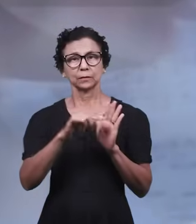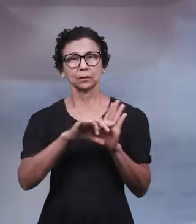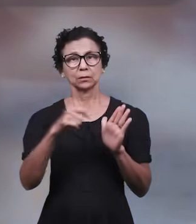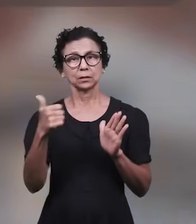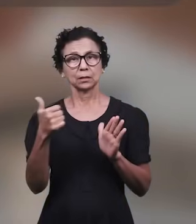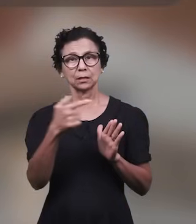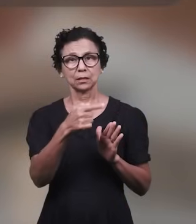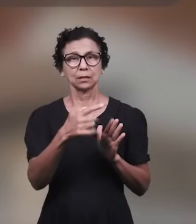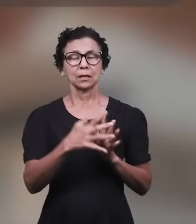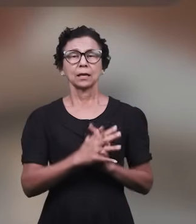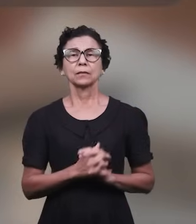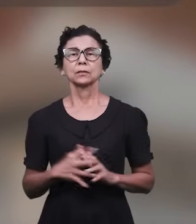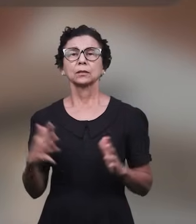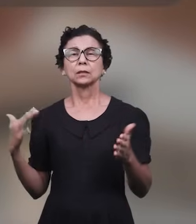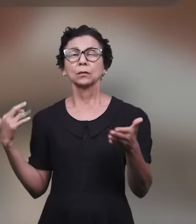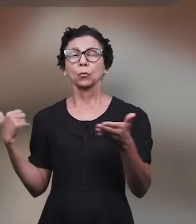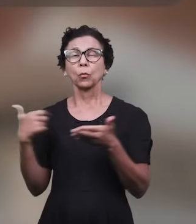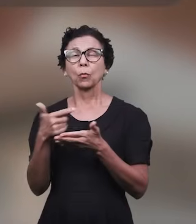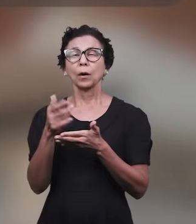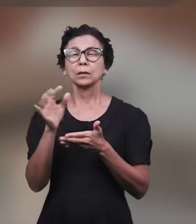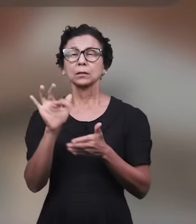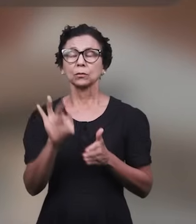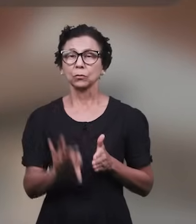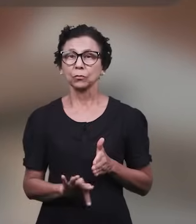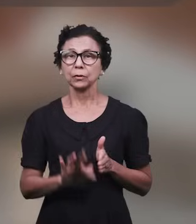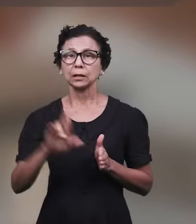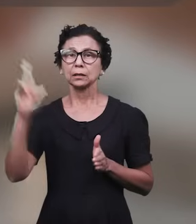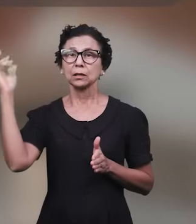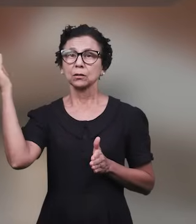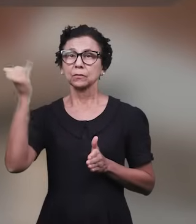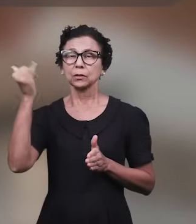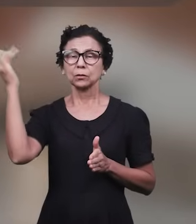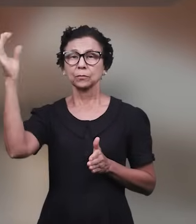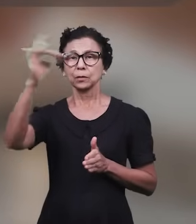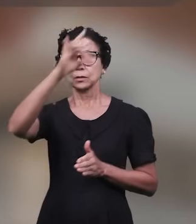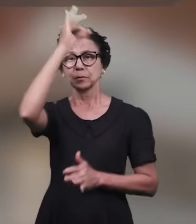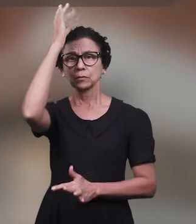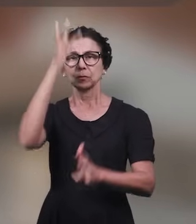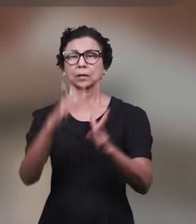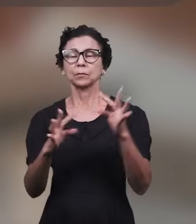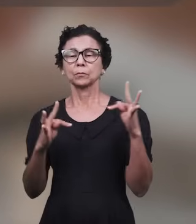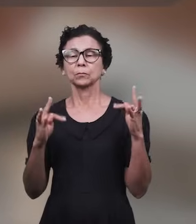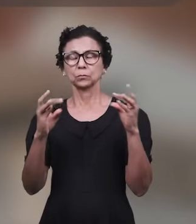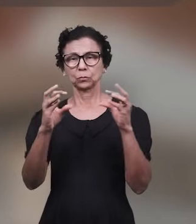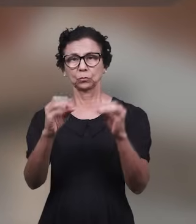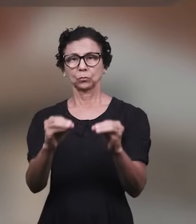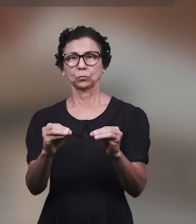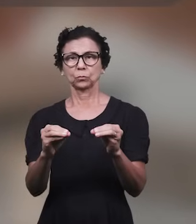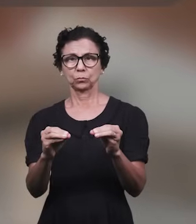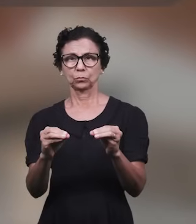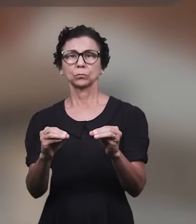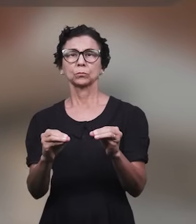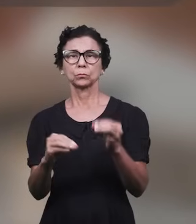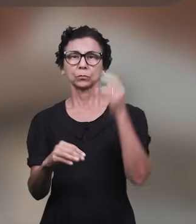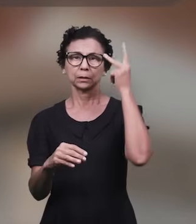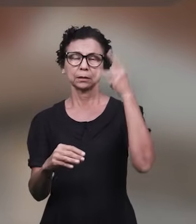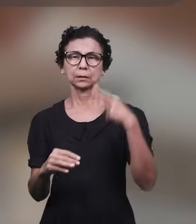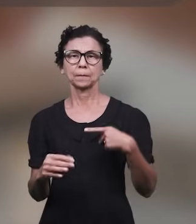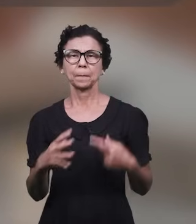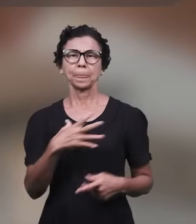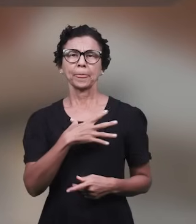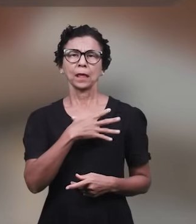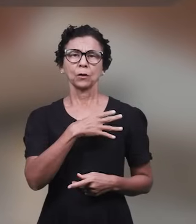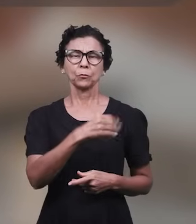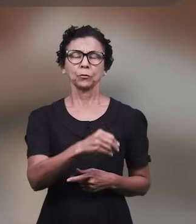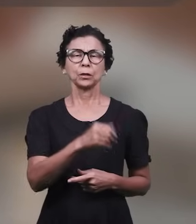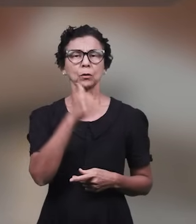que nos últimos dias acontecerá que, diz Deus, que derramarei do meu espírito sobre toda a carne, né? E vossos filhos e vossas